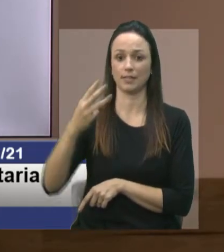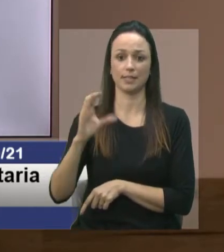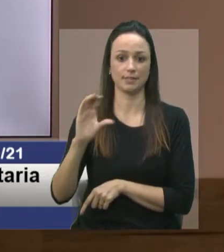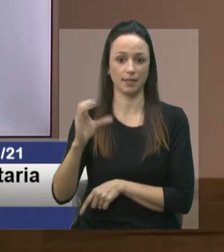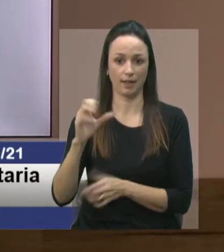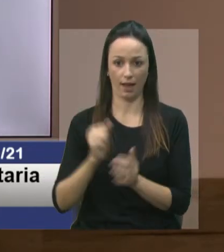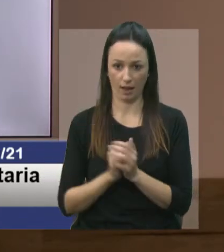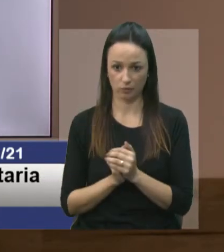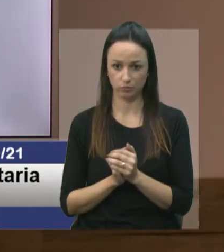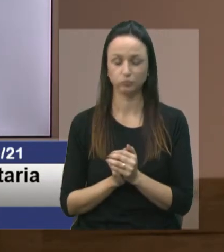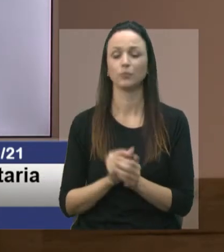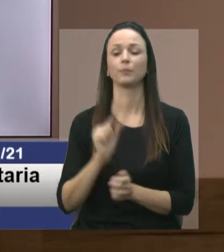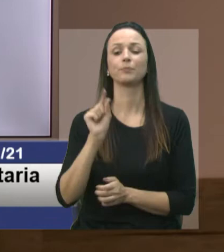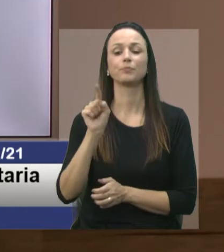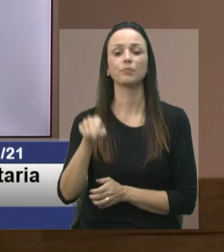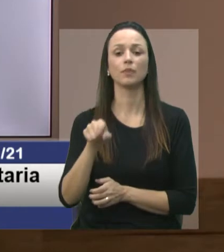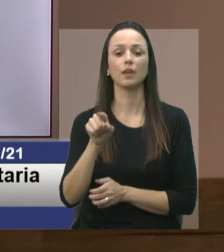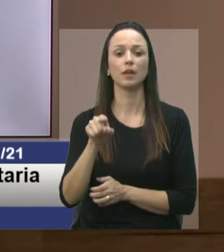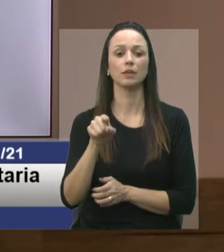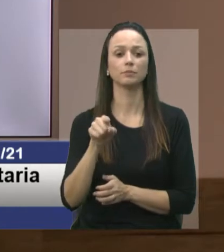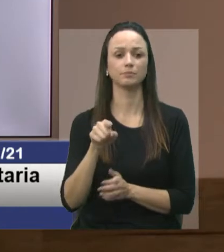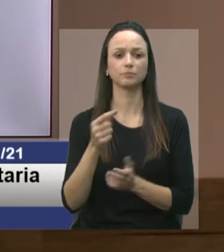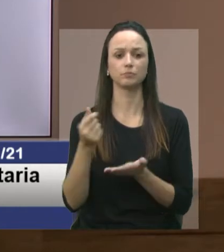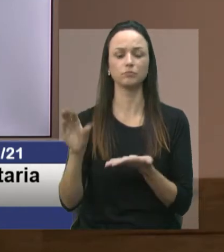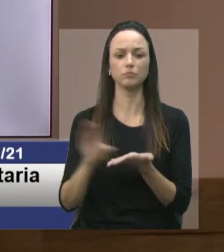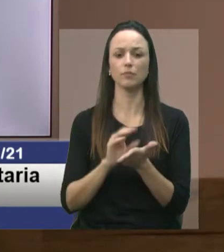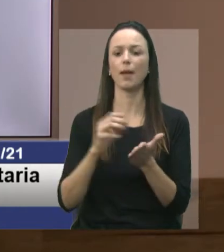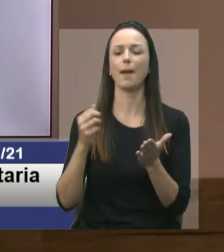R$ 4.930.821,93. Receita patrimonial,